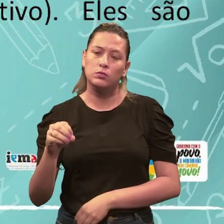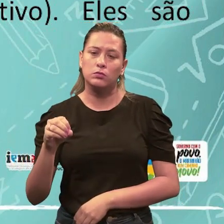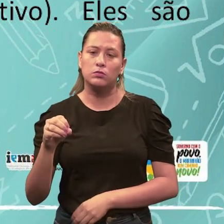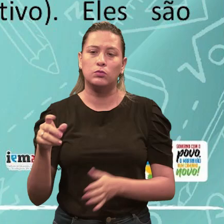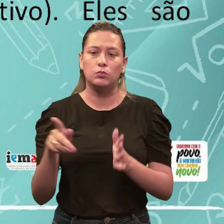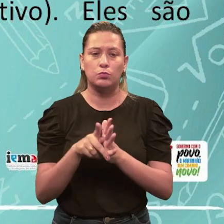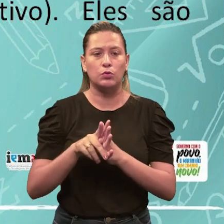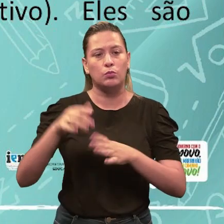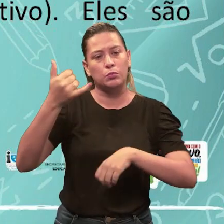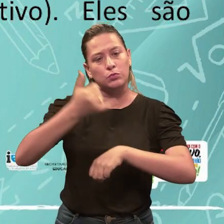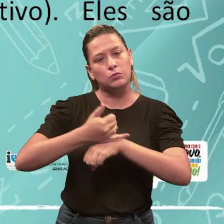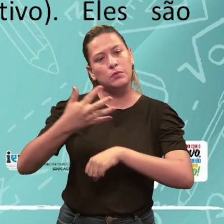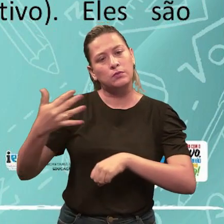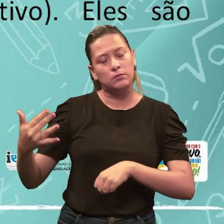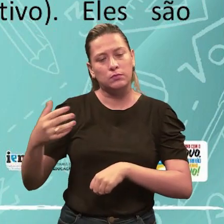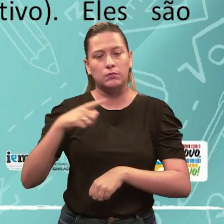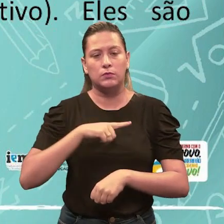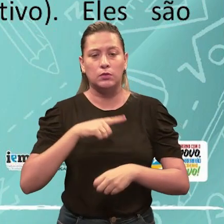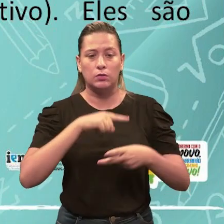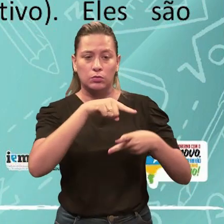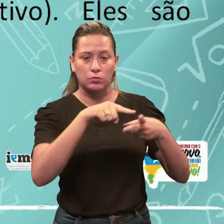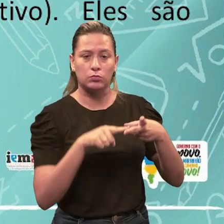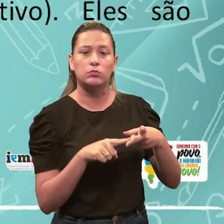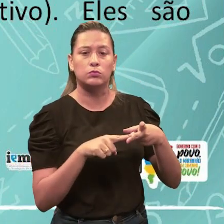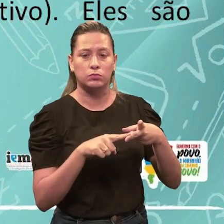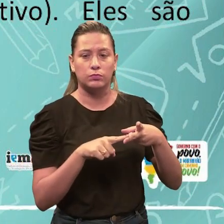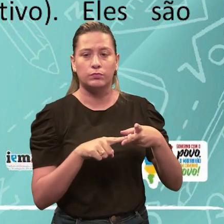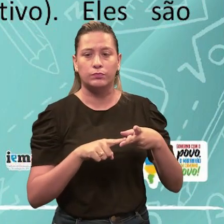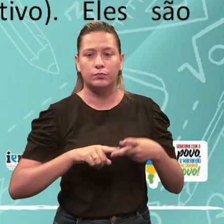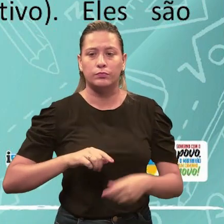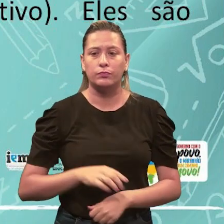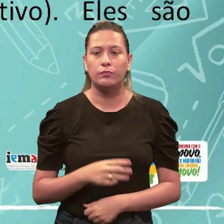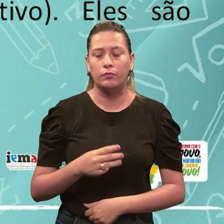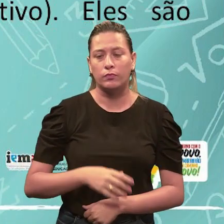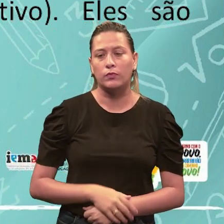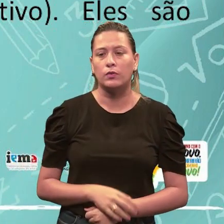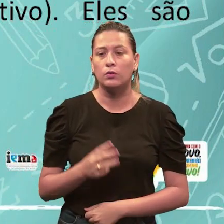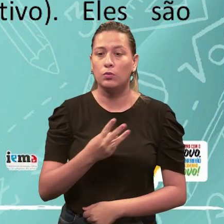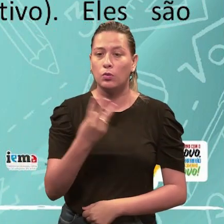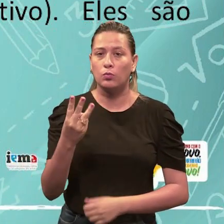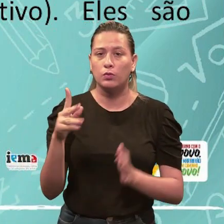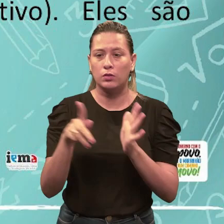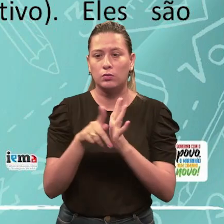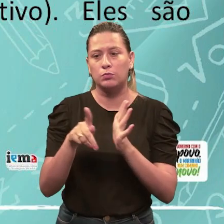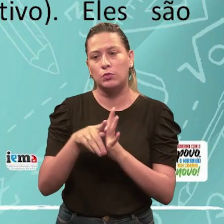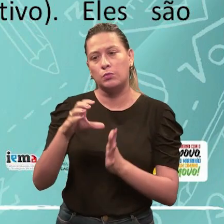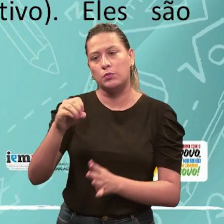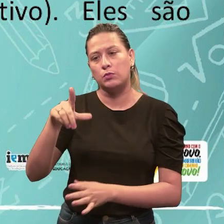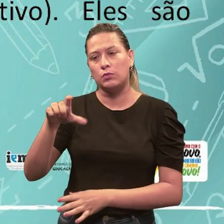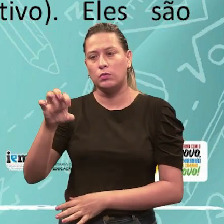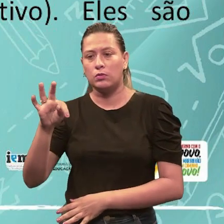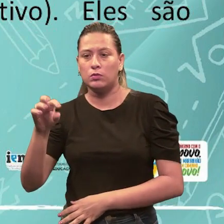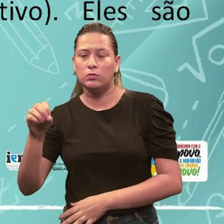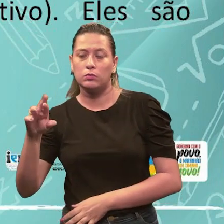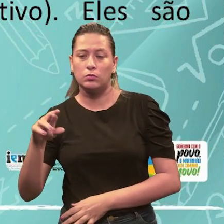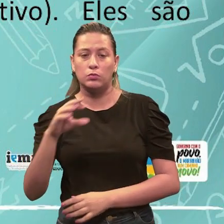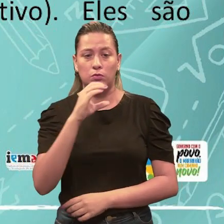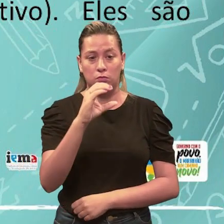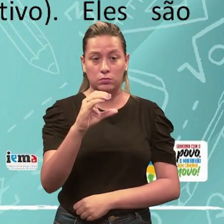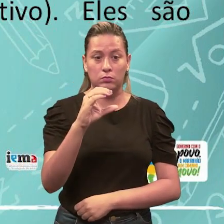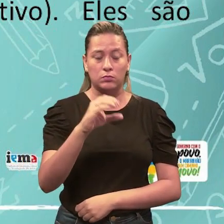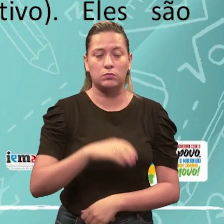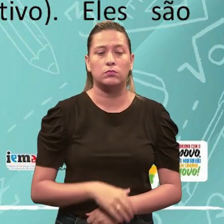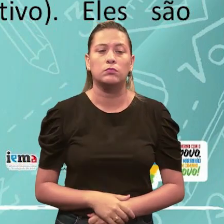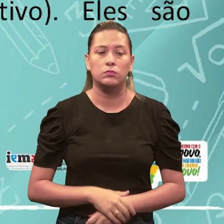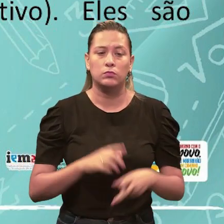tem esses dois tipos. Ambos com 3 terminais para coletor, né? O C,